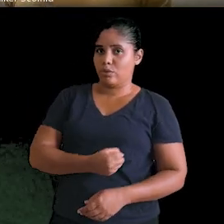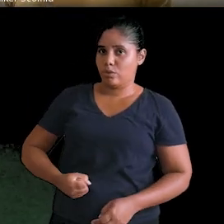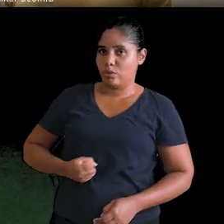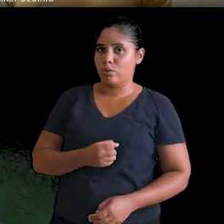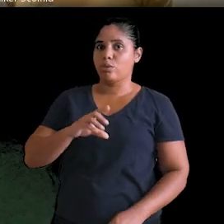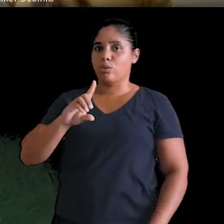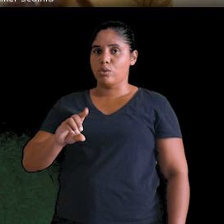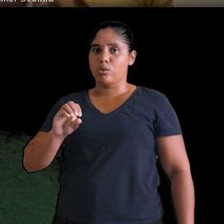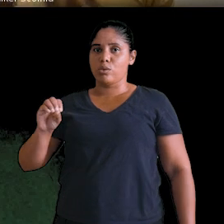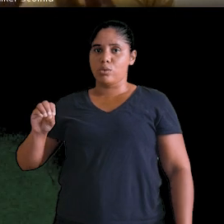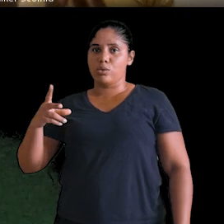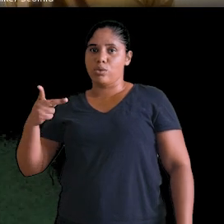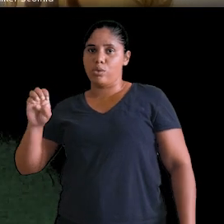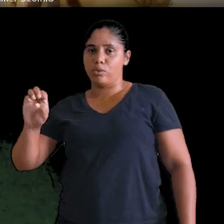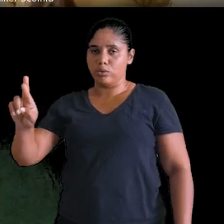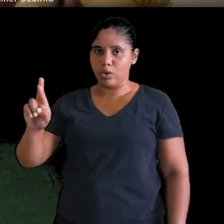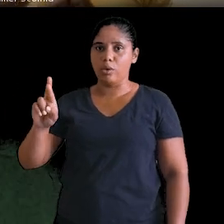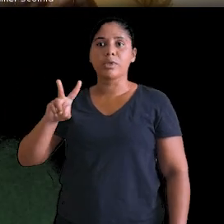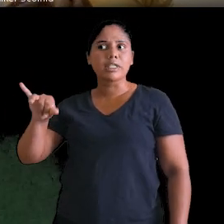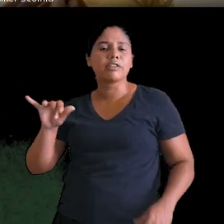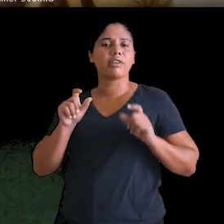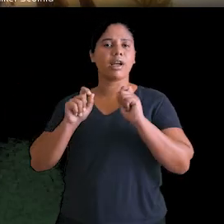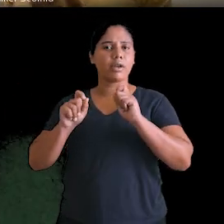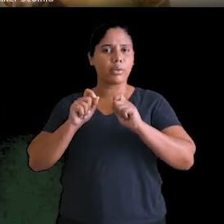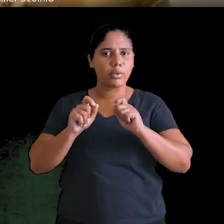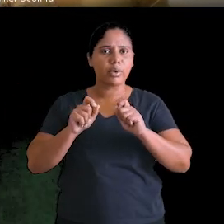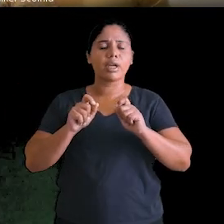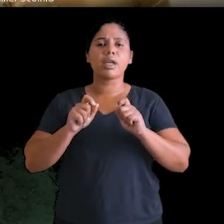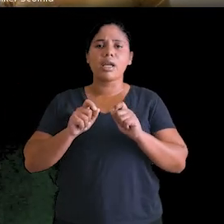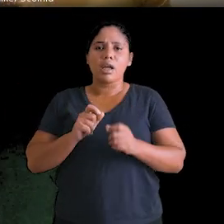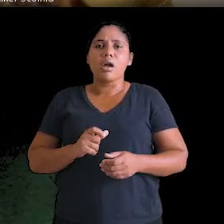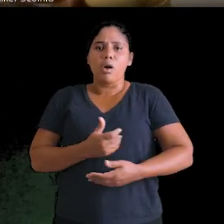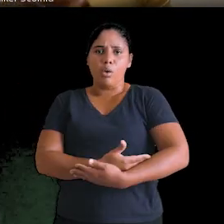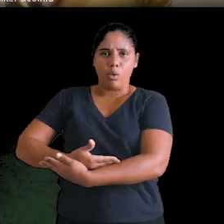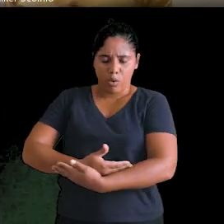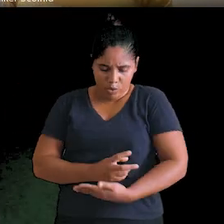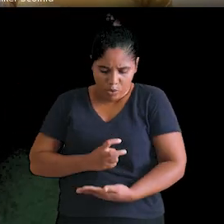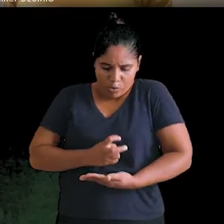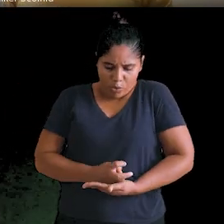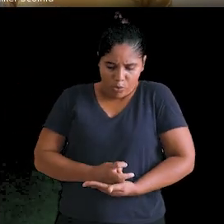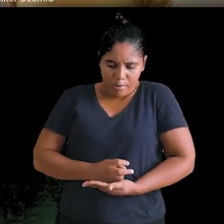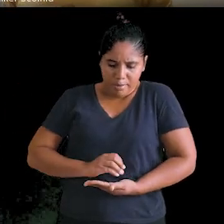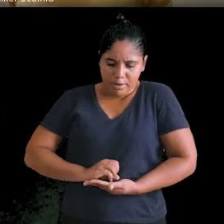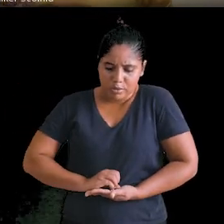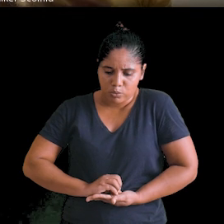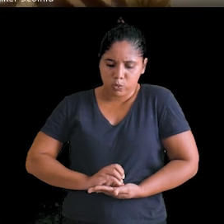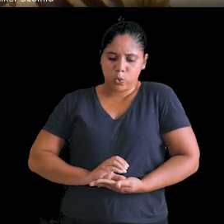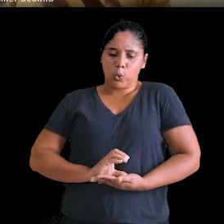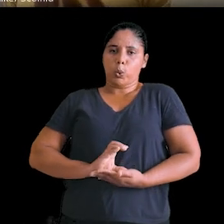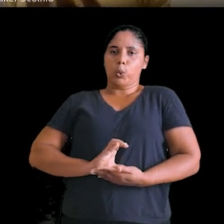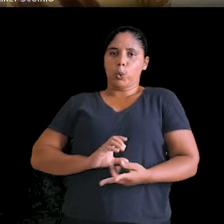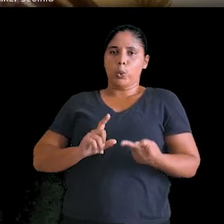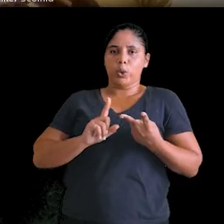monitorar o crescimento do bebê. A gente também, através desse exame, a gente verifica também a quantidade de líquido amniótico e a posição dessa placenta, tá? O Doppler,